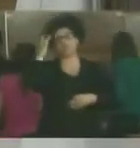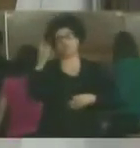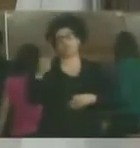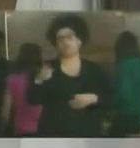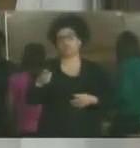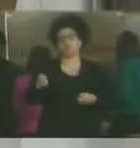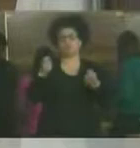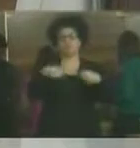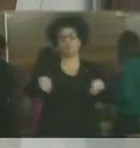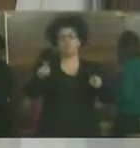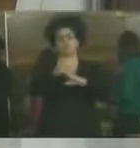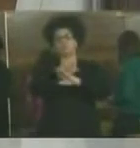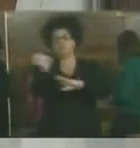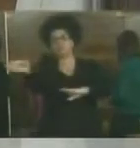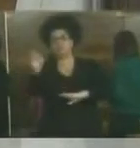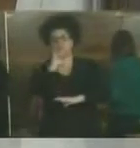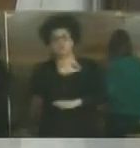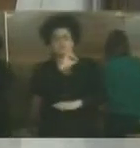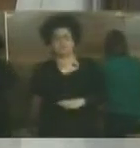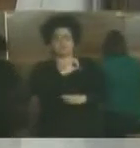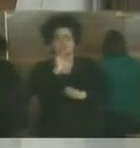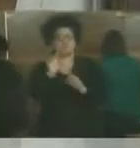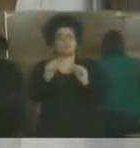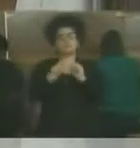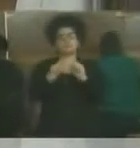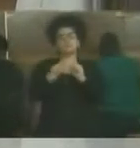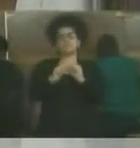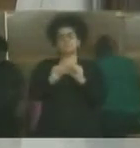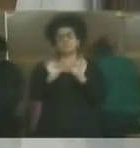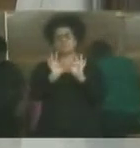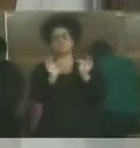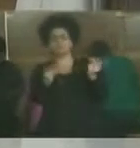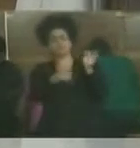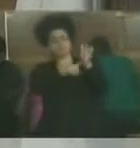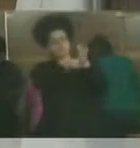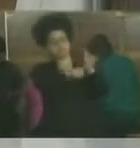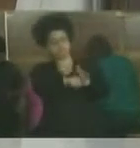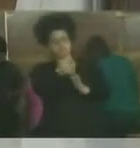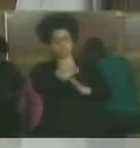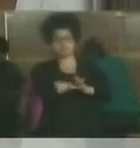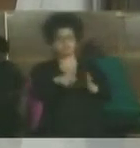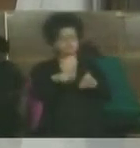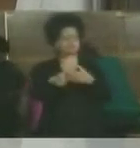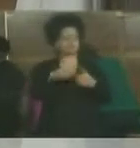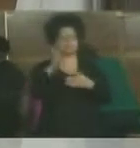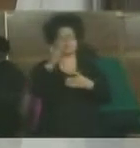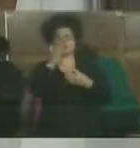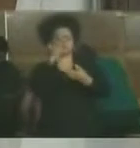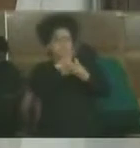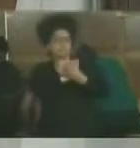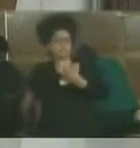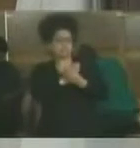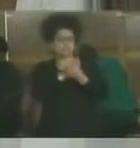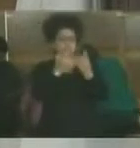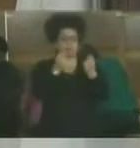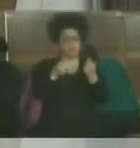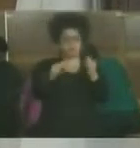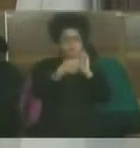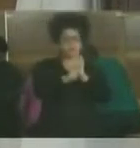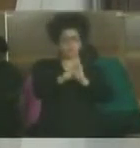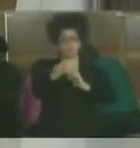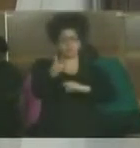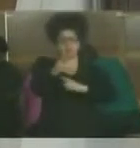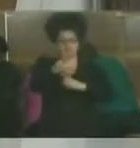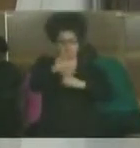a Itaguaí para fazer uma simples revisão, qualquer processo de revisão de valores junto à Receita